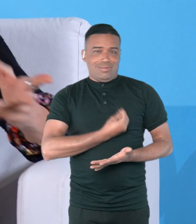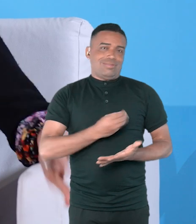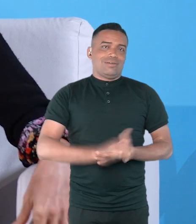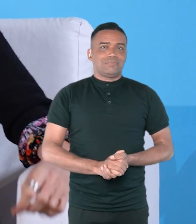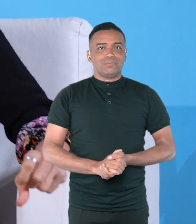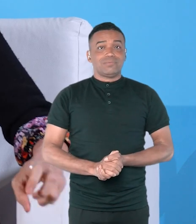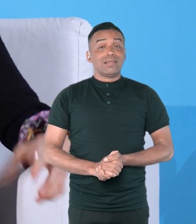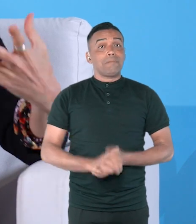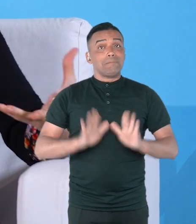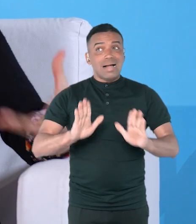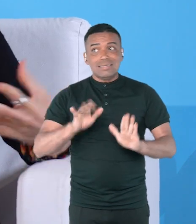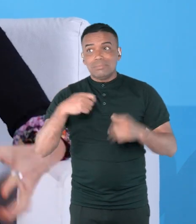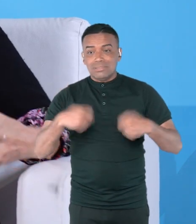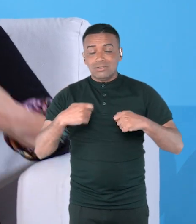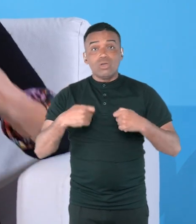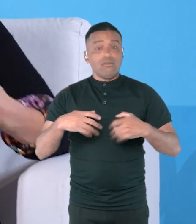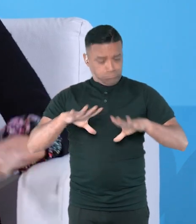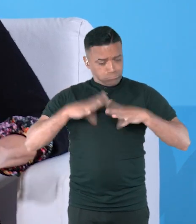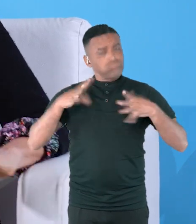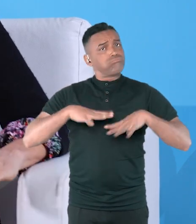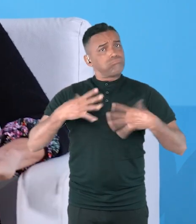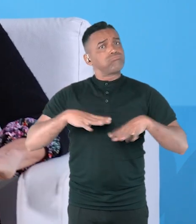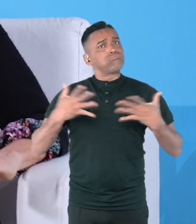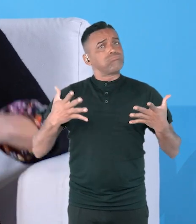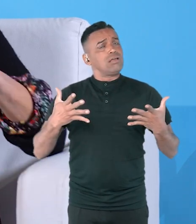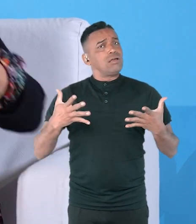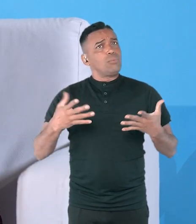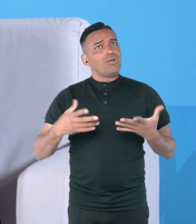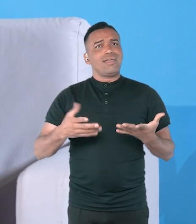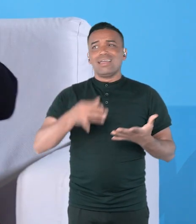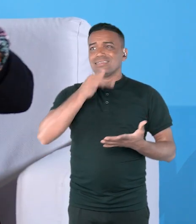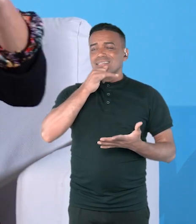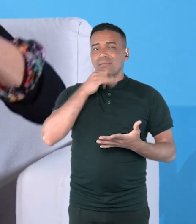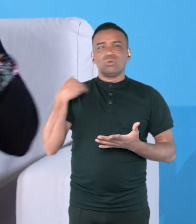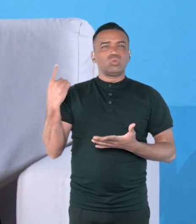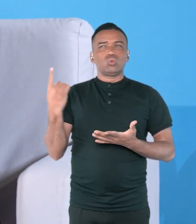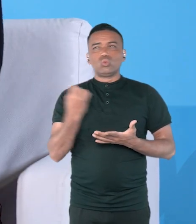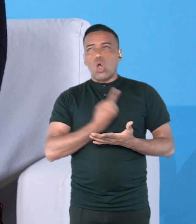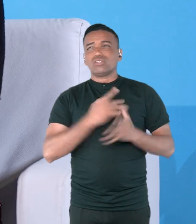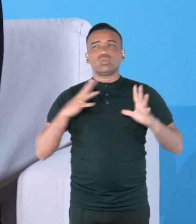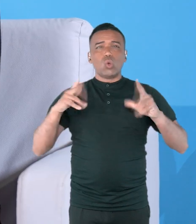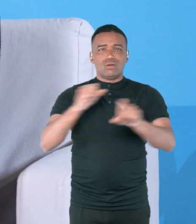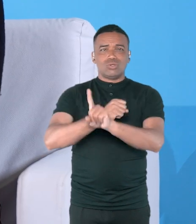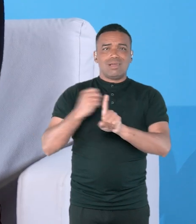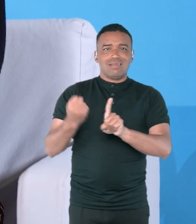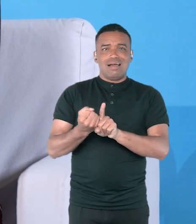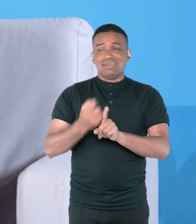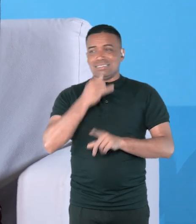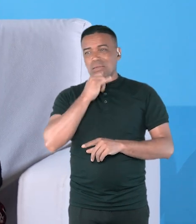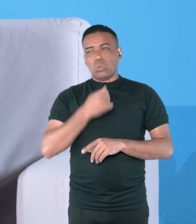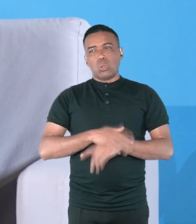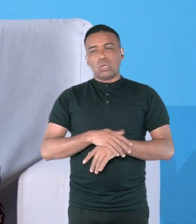Os dias, né? Mas é que tem que ter disposição. Disposição de puxar, porque está todo mundo meio embotado. Você acha que